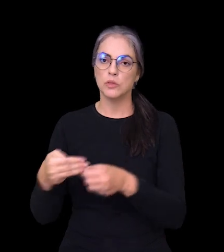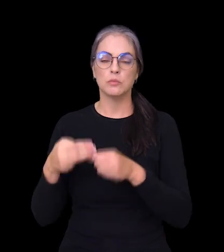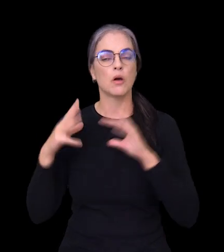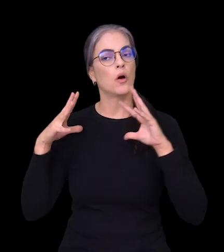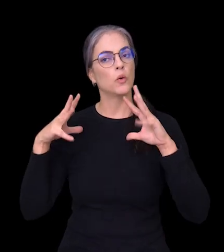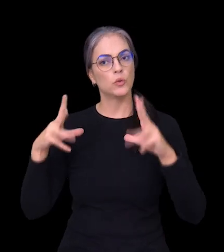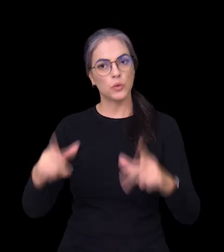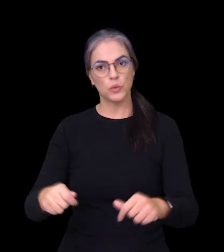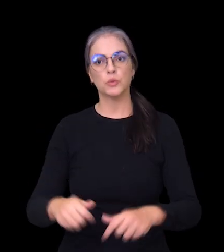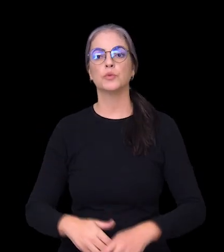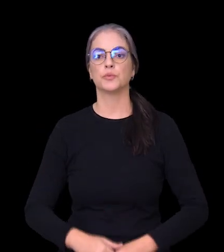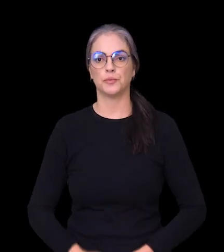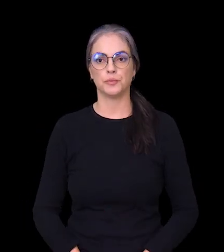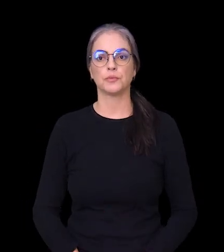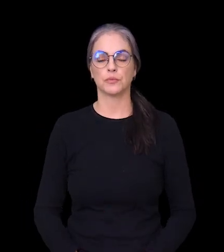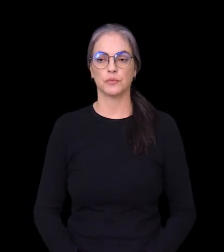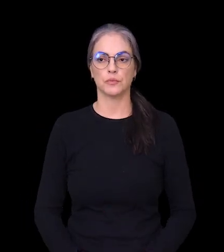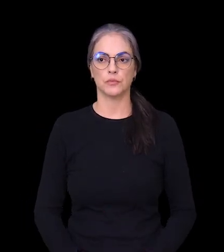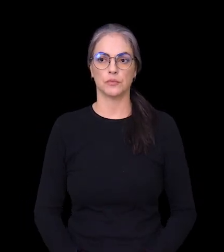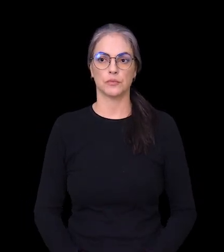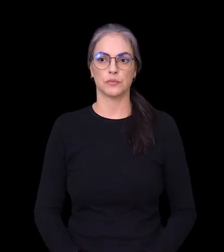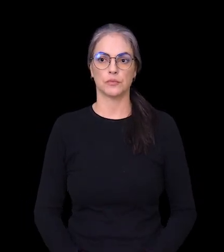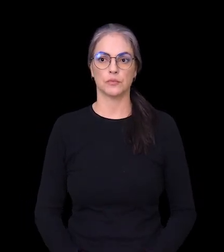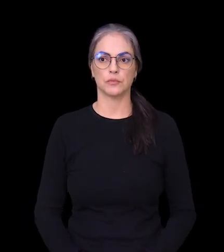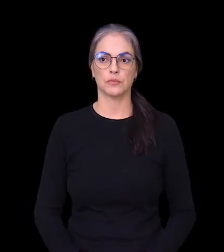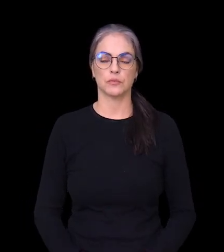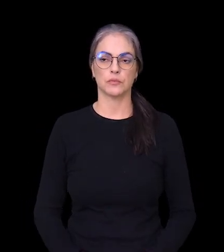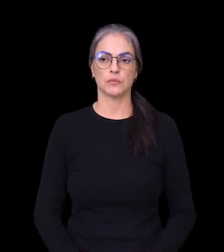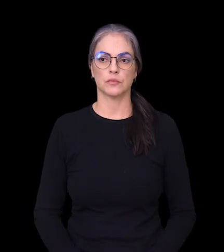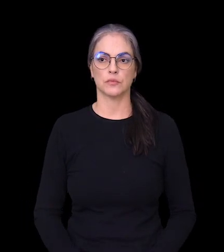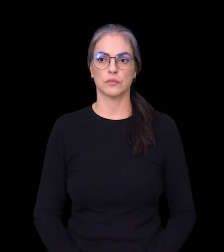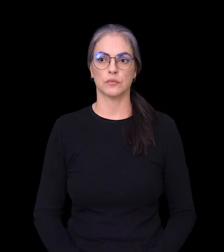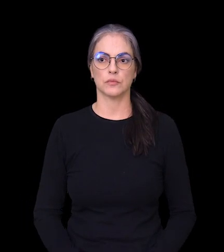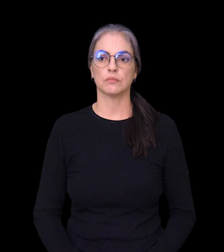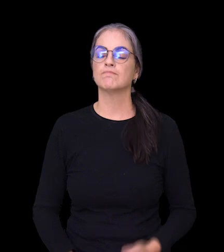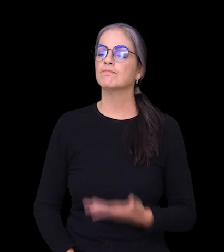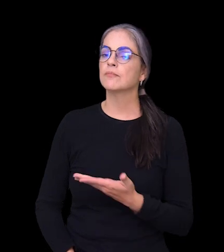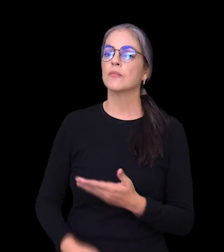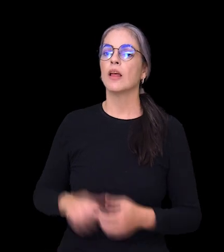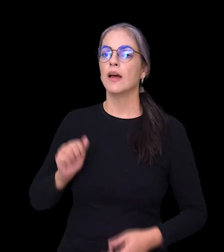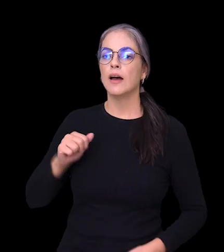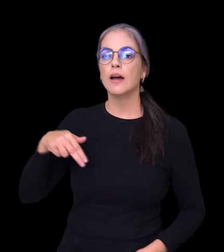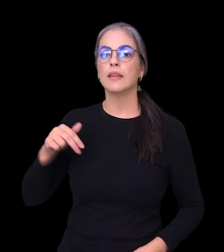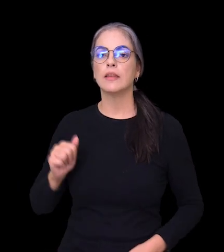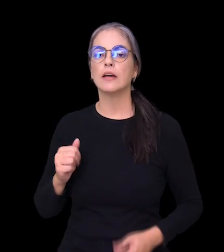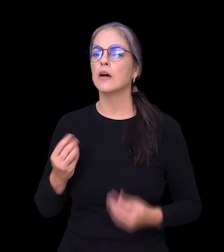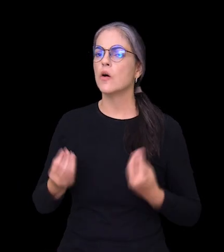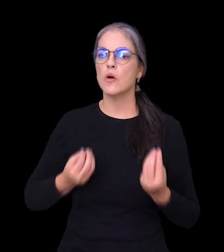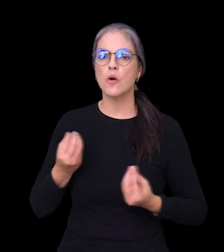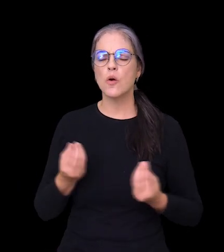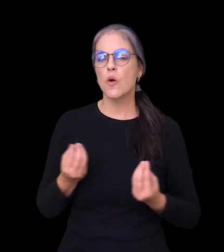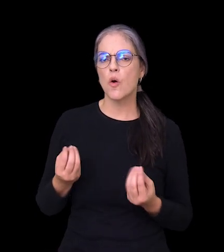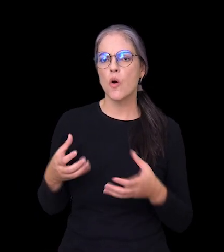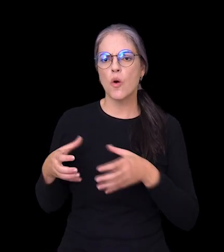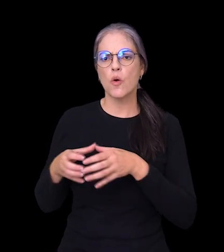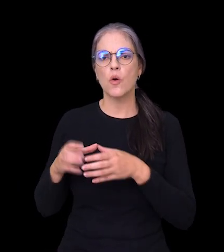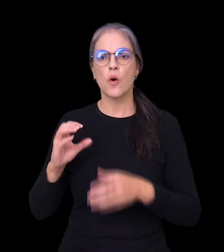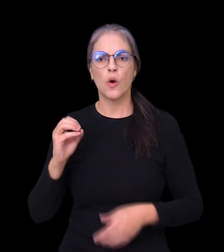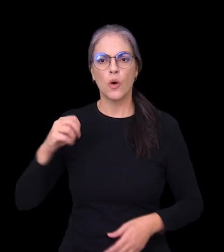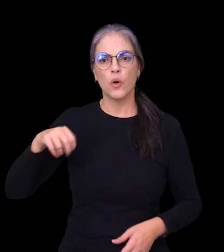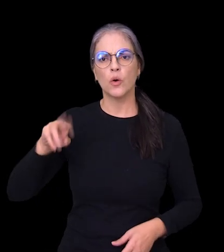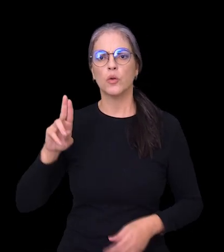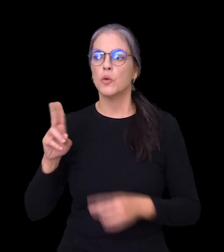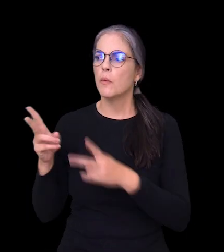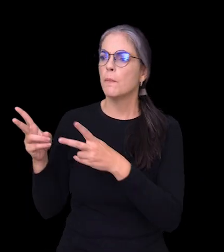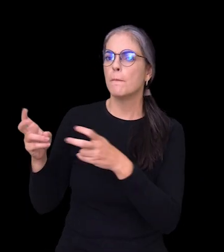estados e municípios. Sim. Ana, eu gostaria agora que você falasse um pouco do que a ONU já observou de experiências de